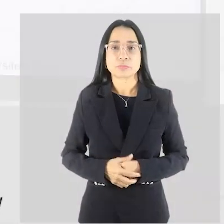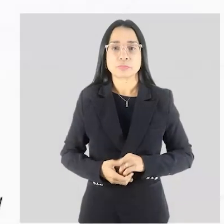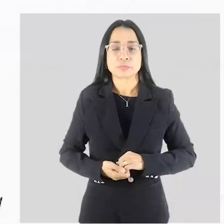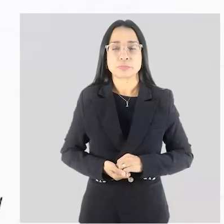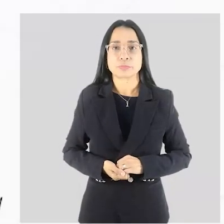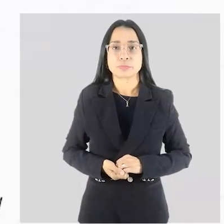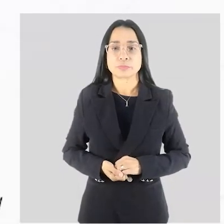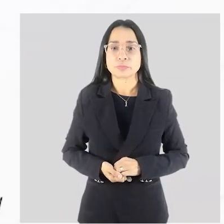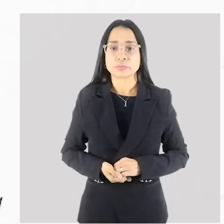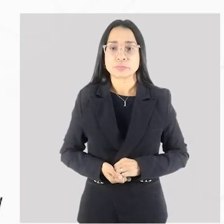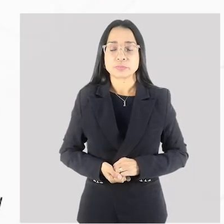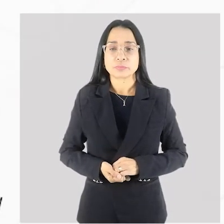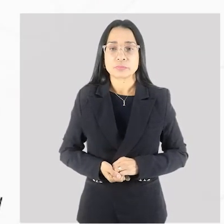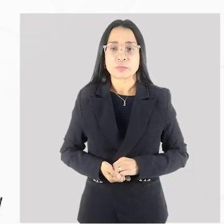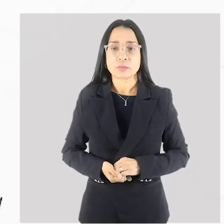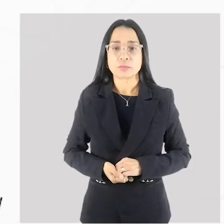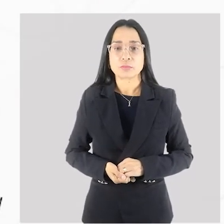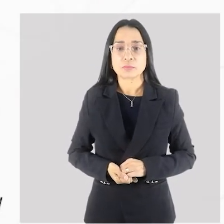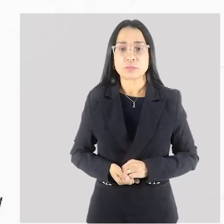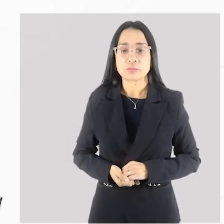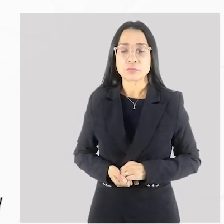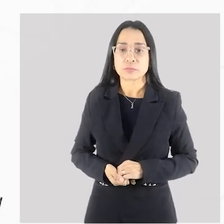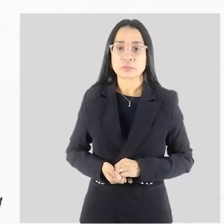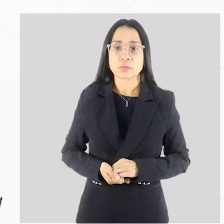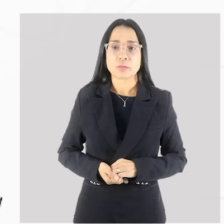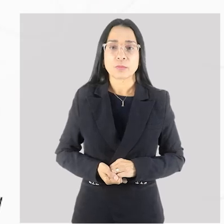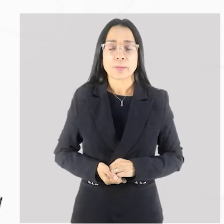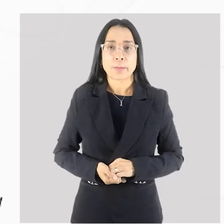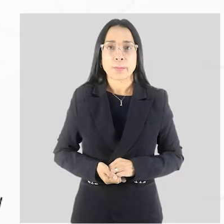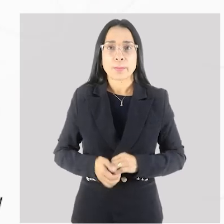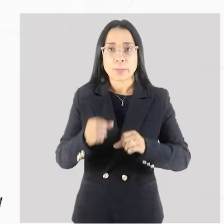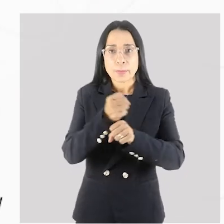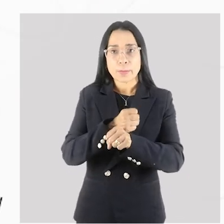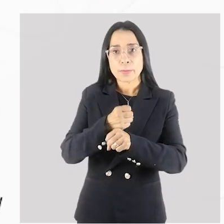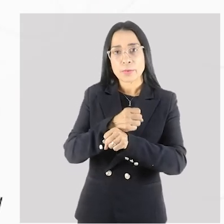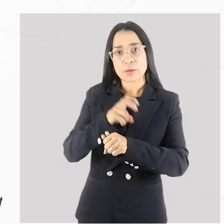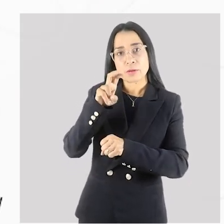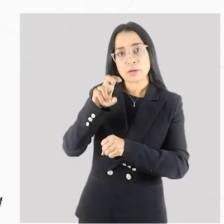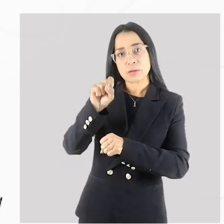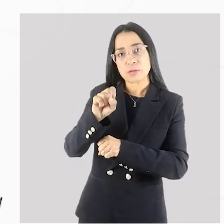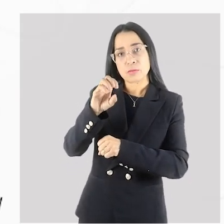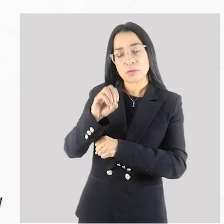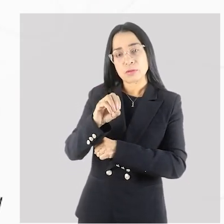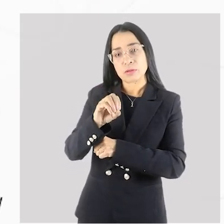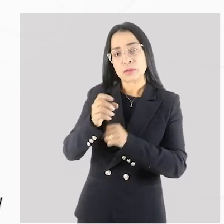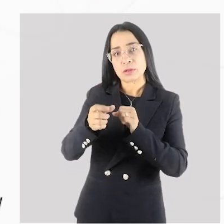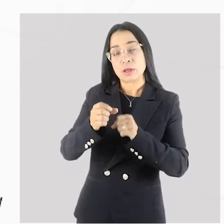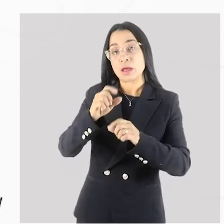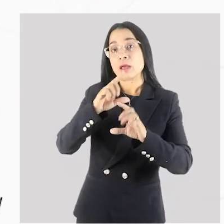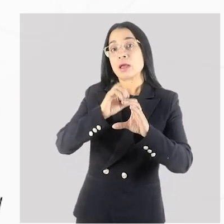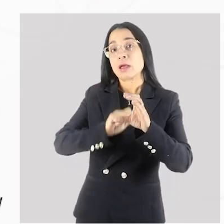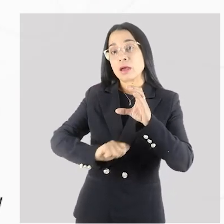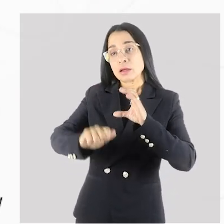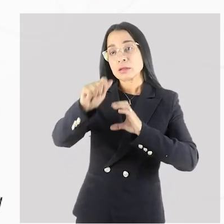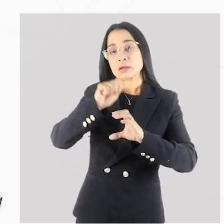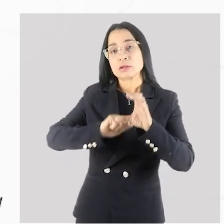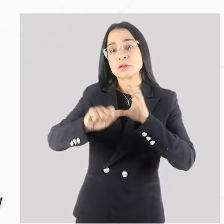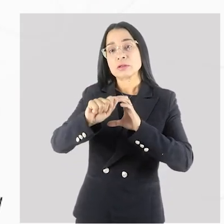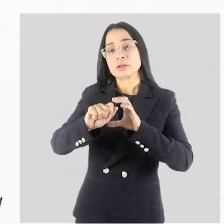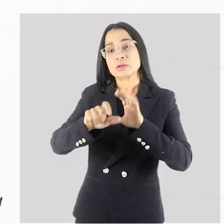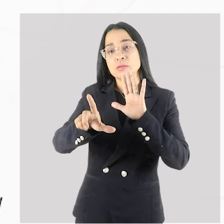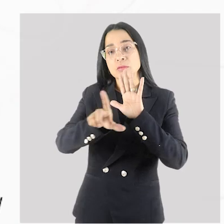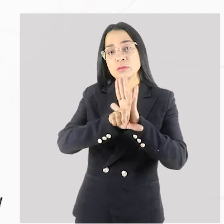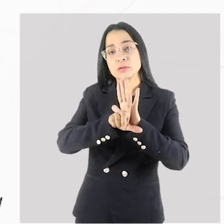E aí, no ano de 580 a.C., o legislador grego Solon estipulou uma lei